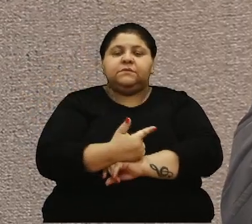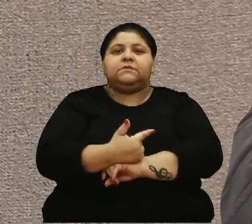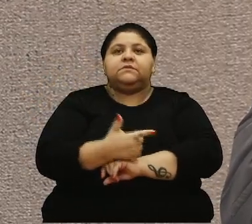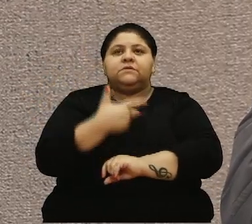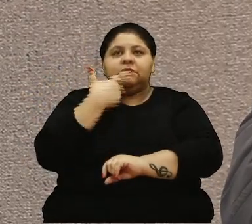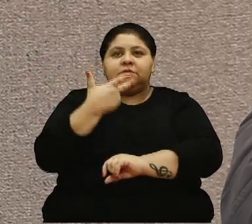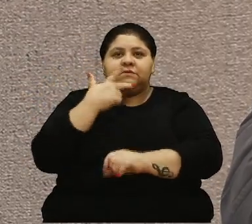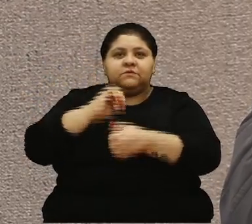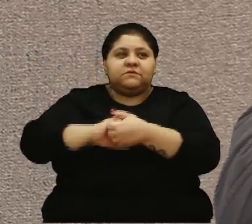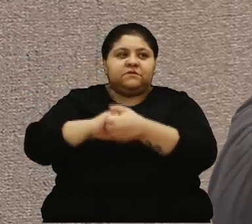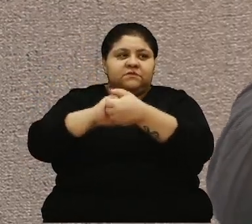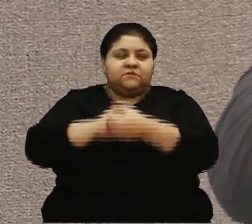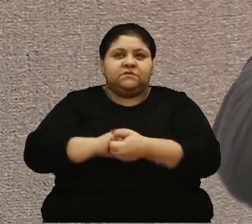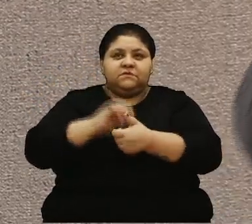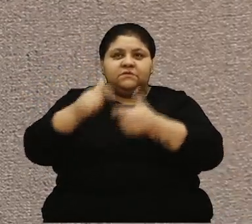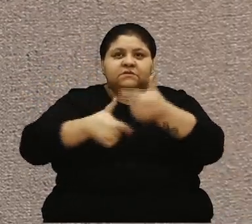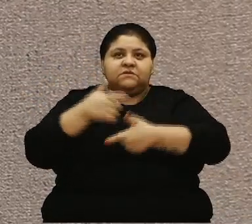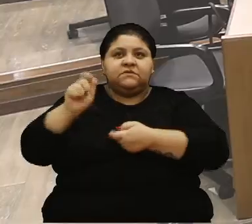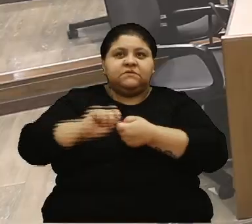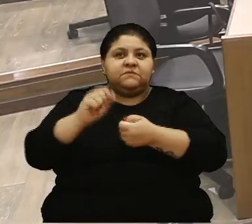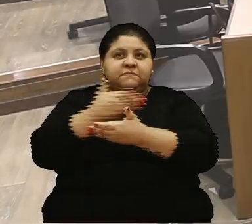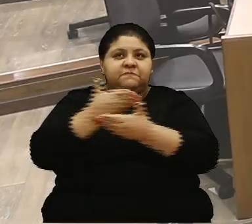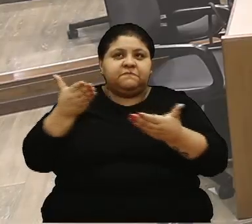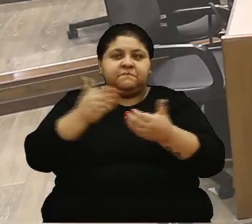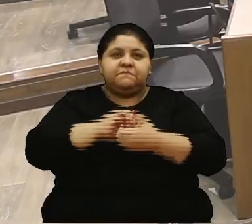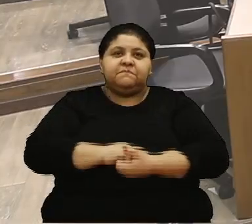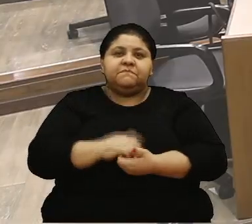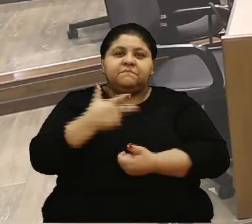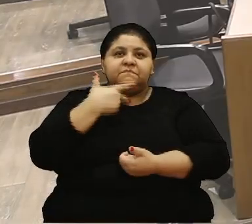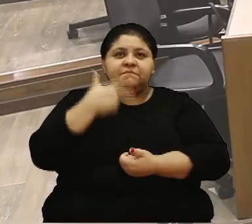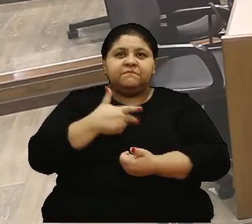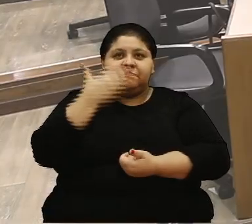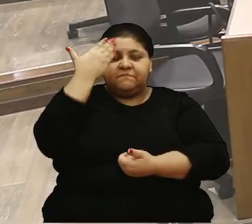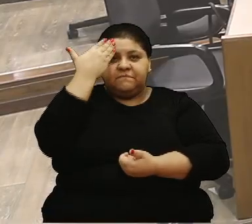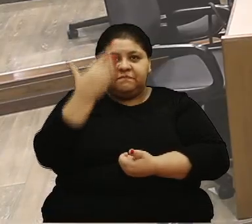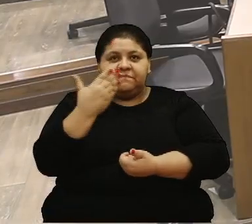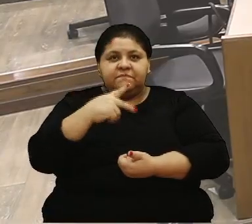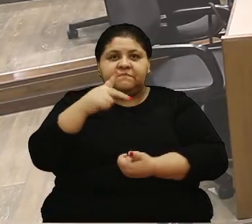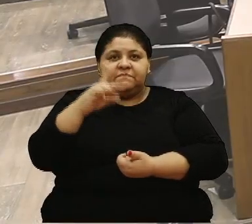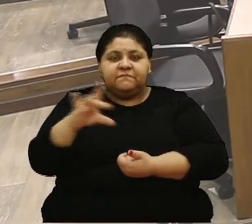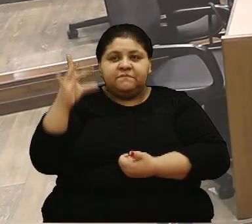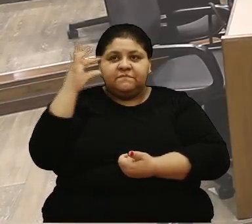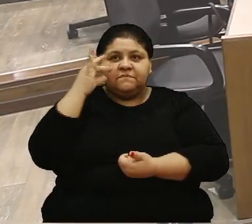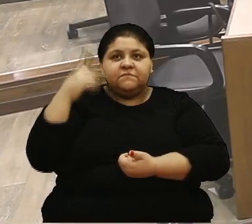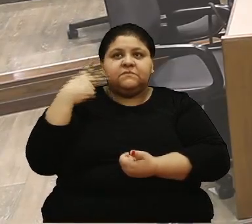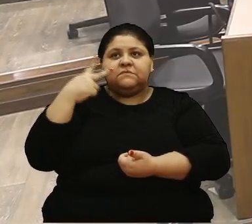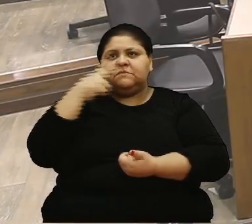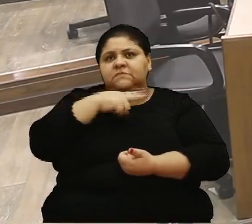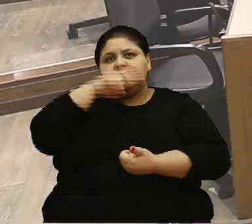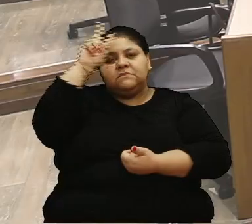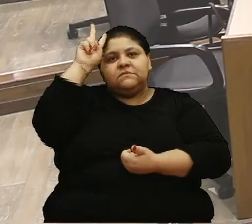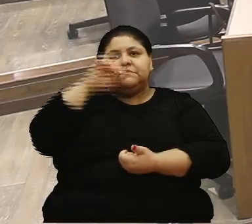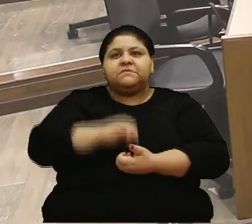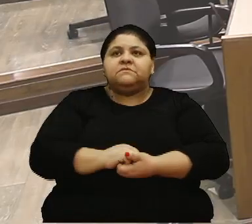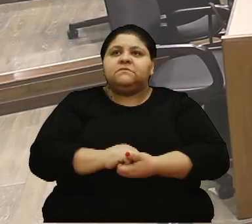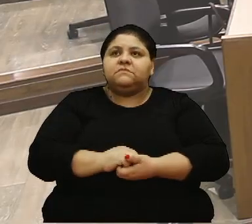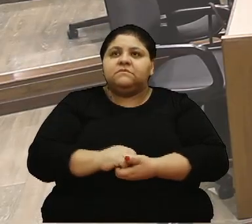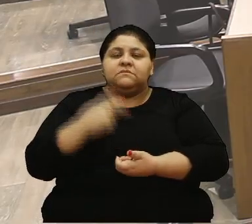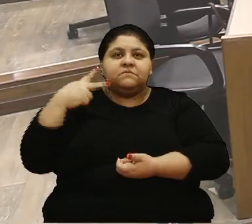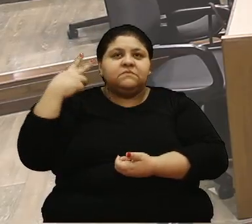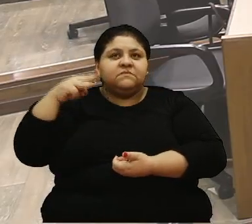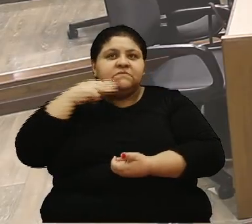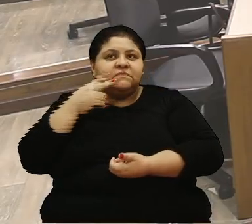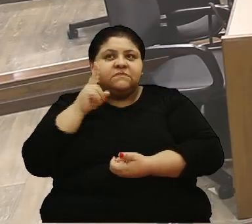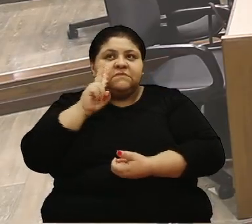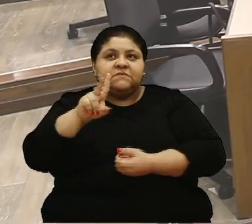reitero meus cumprimentos ao grande trabalho que vocês fizeram. Eu reitero meu agradecimento pela sua presença. Vereador Edson. Vereadora Marisol, quando se vê as